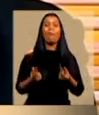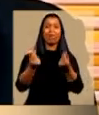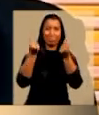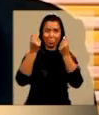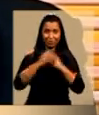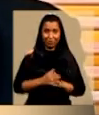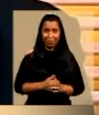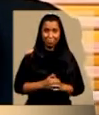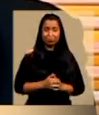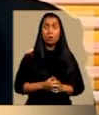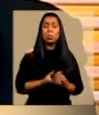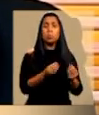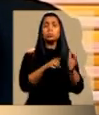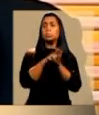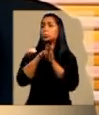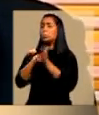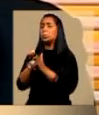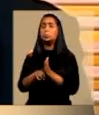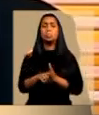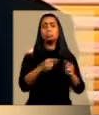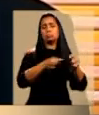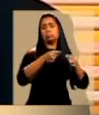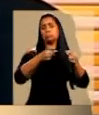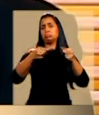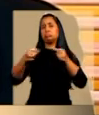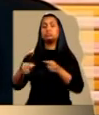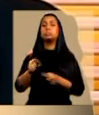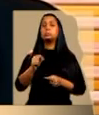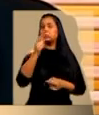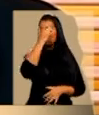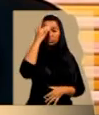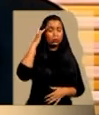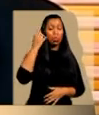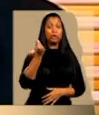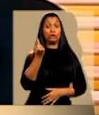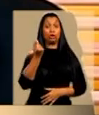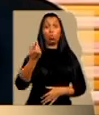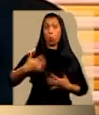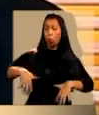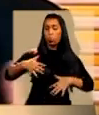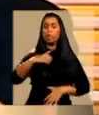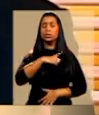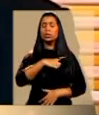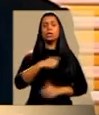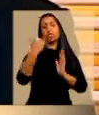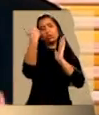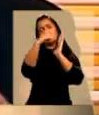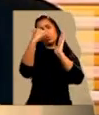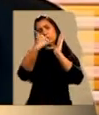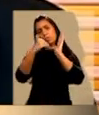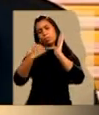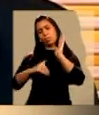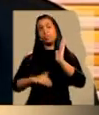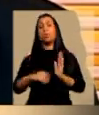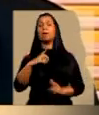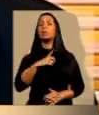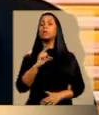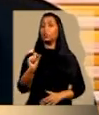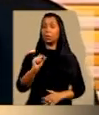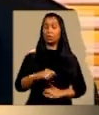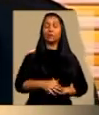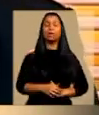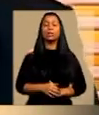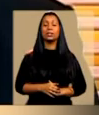ricas. Ele entrevistou milhares de pessoas, centenas de pessoas milionárias, e ele listou esses hábitos. Dentro desses hábitos, eu tenho